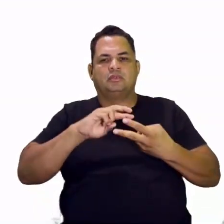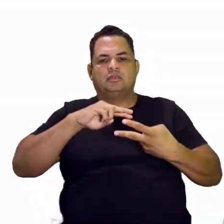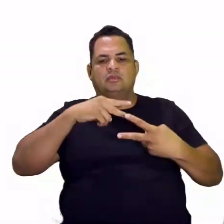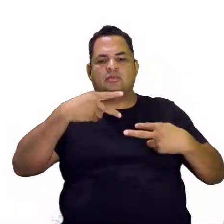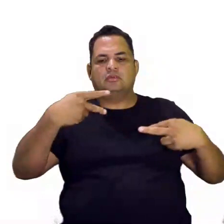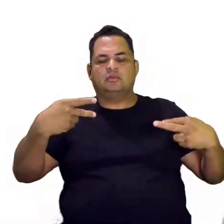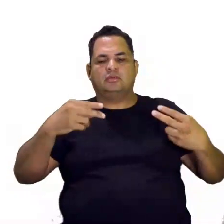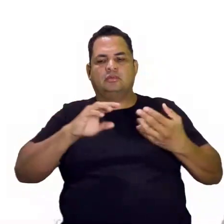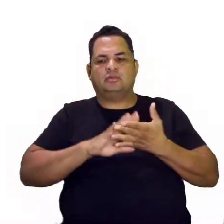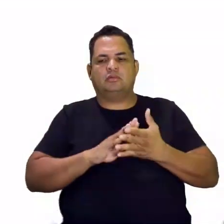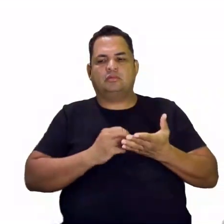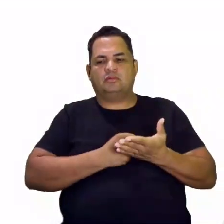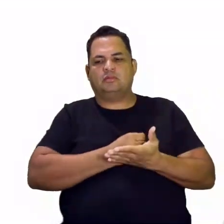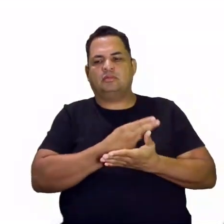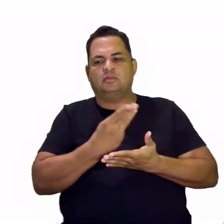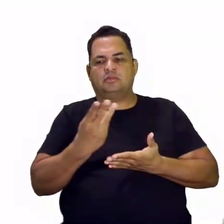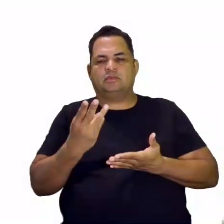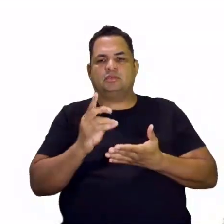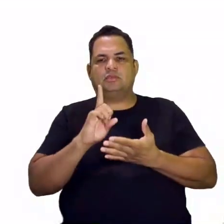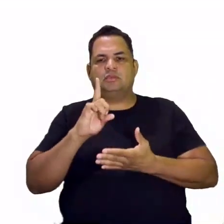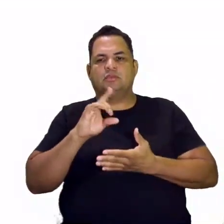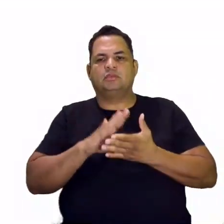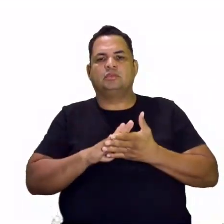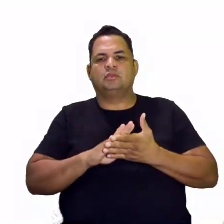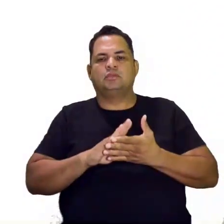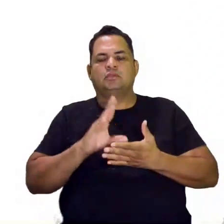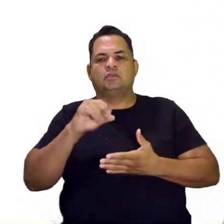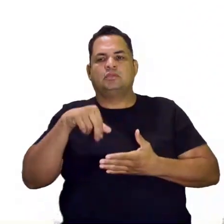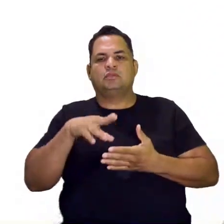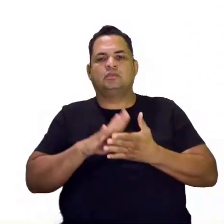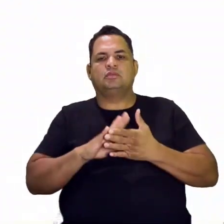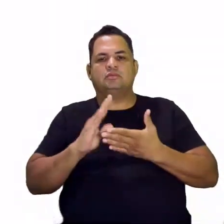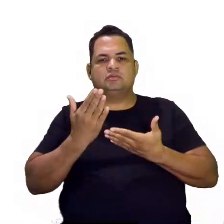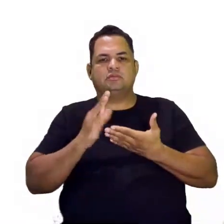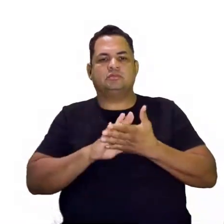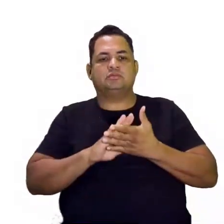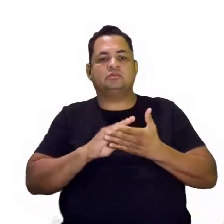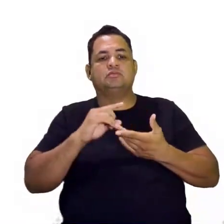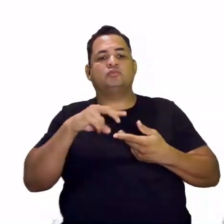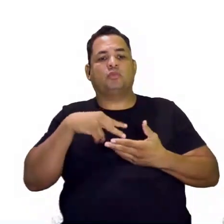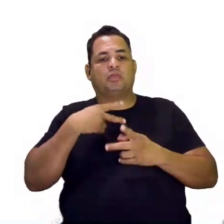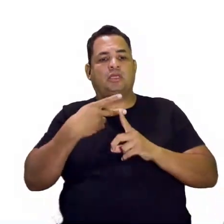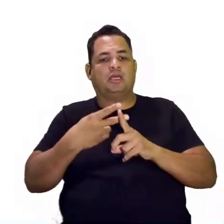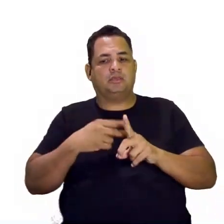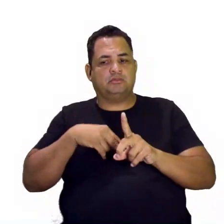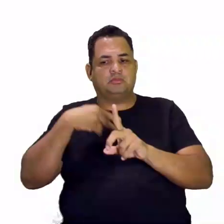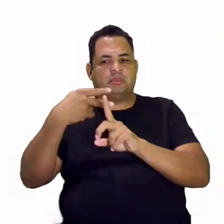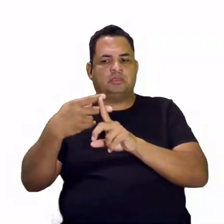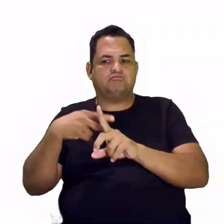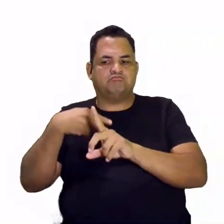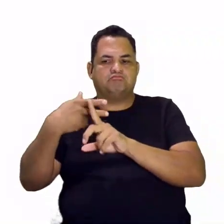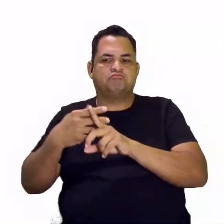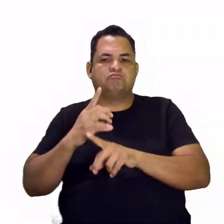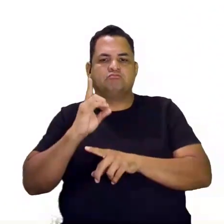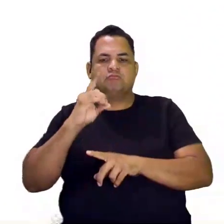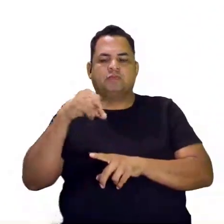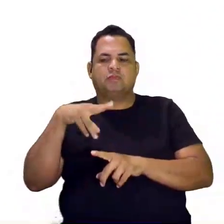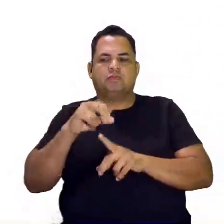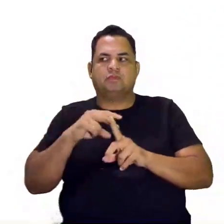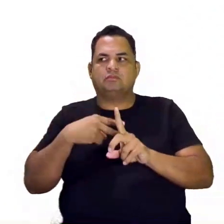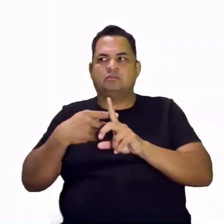próprio quantitativo de genes. E o seu DNA é capaz de se autoduplicar. Olha só que